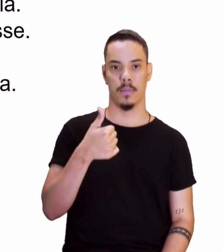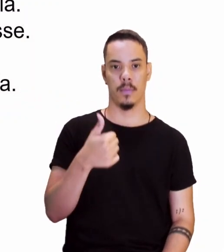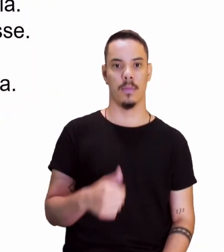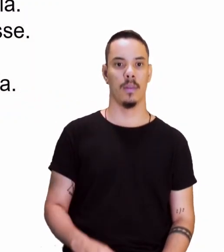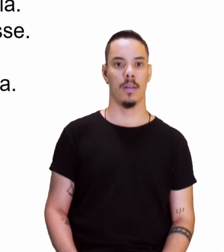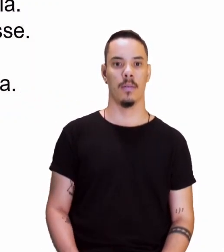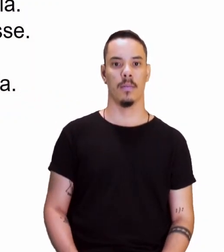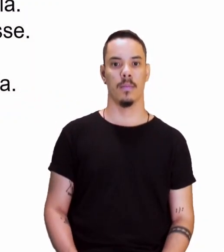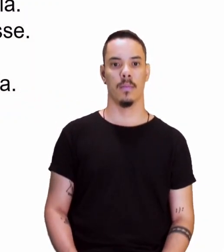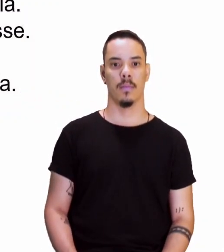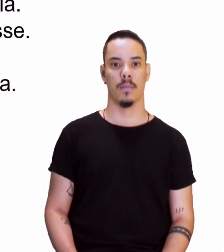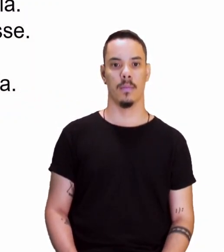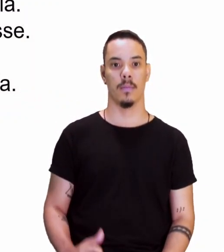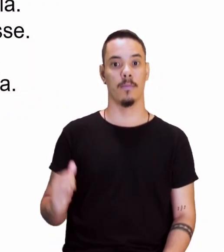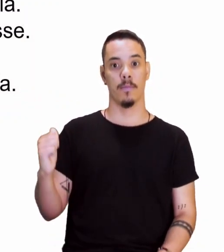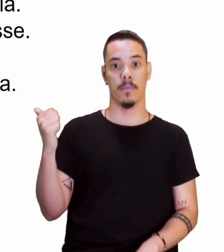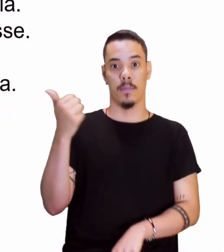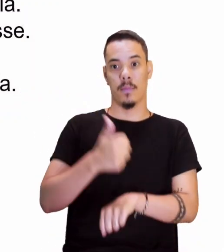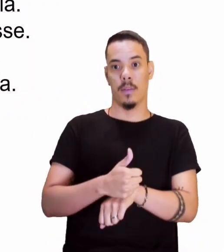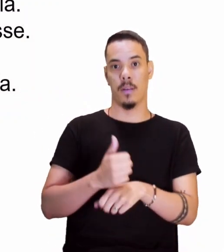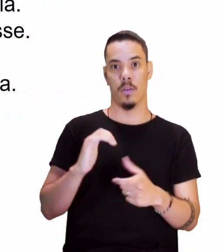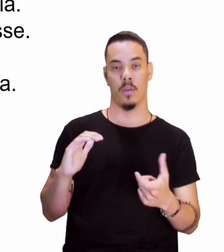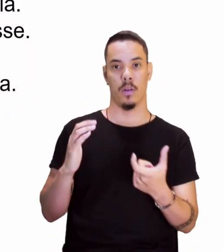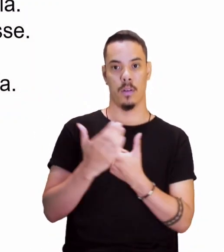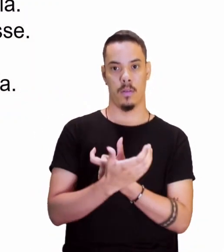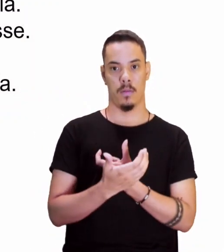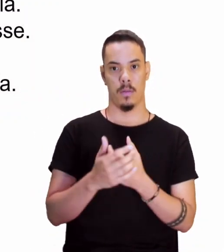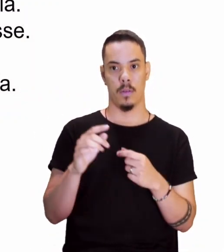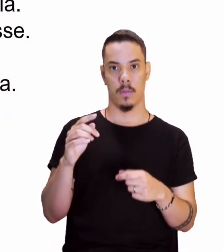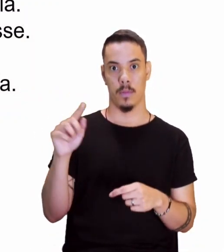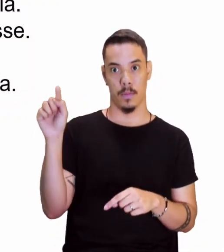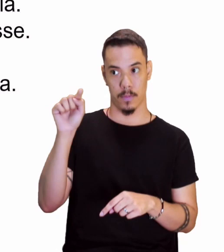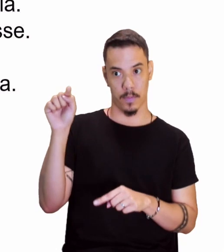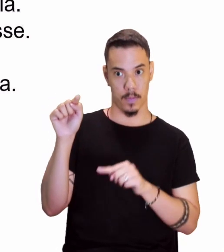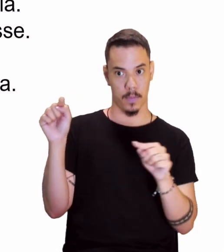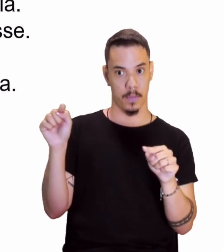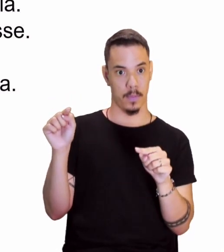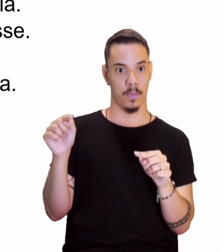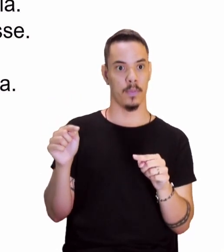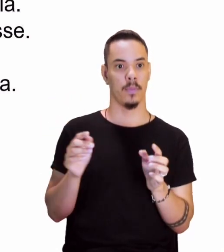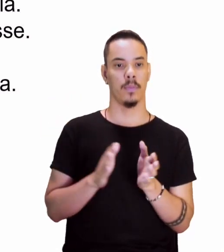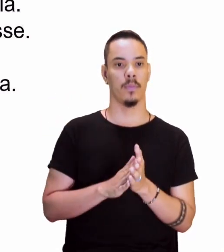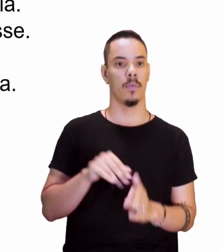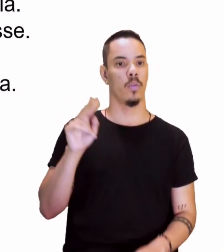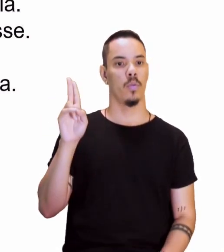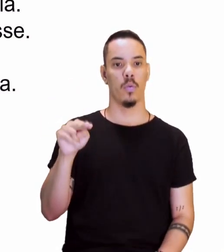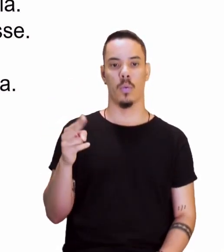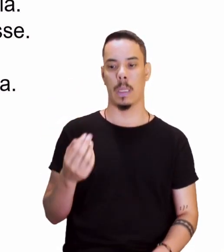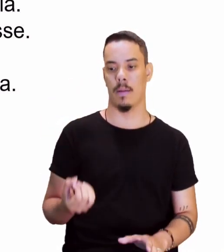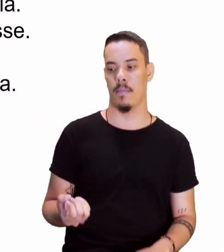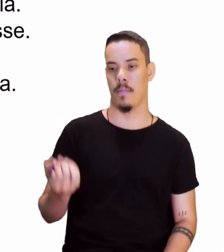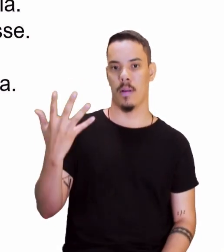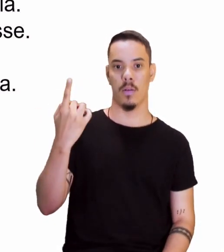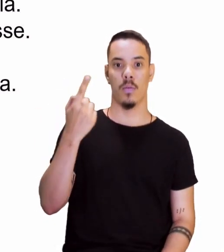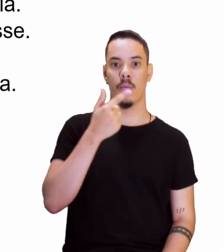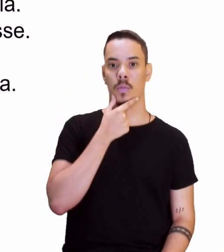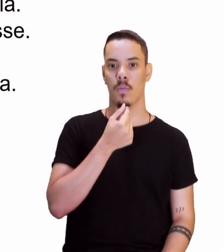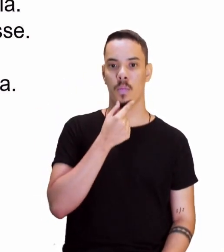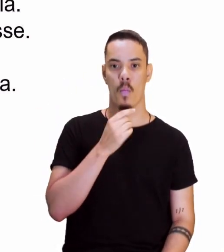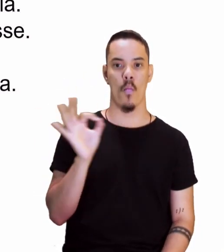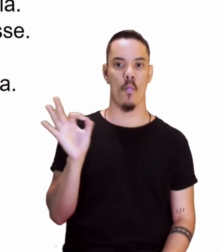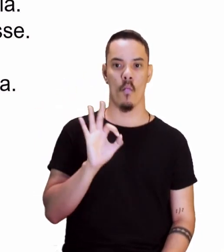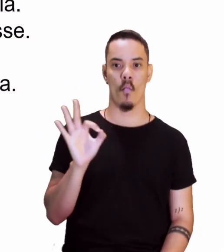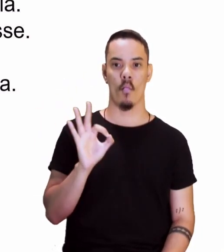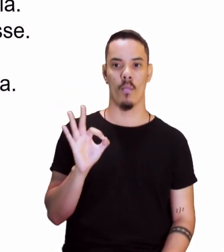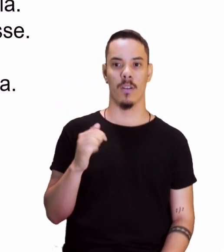questão. Substituindo-se os termos sublinhados em nunca apareceu um rapaz nenhum que